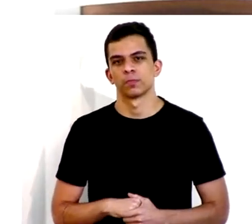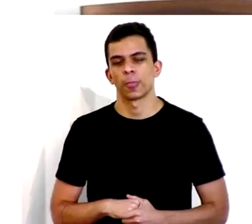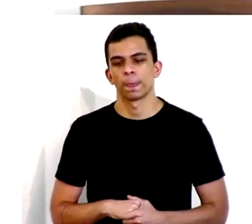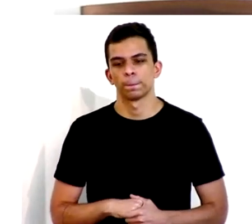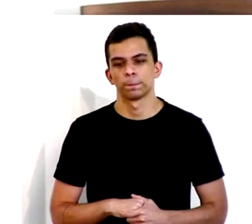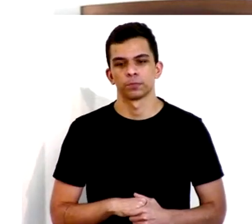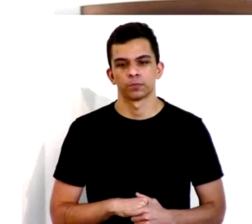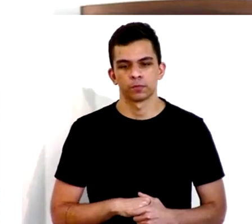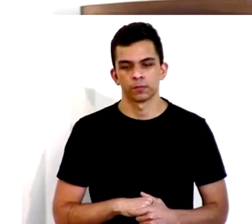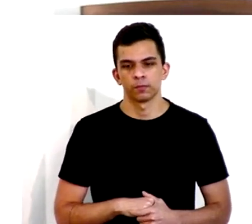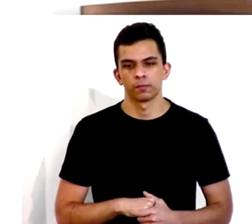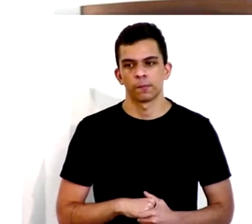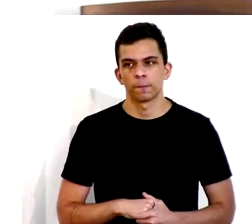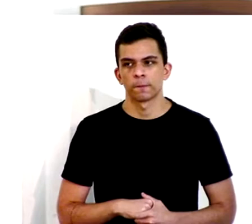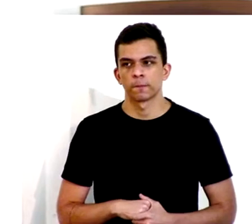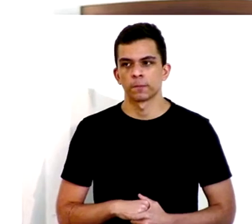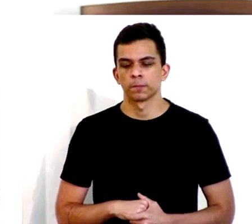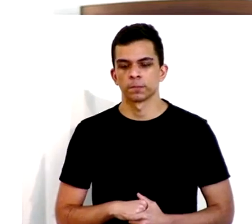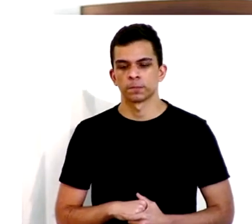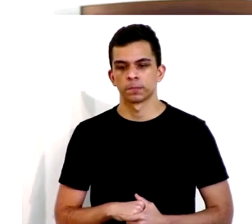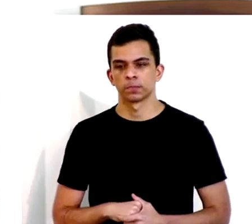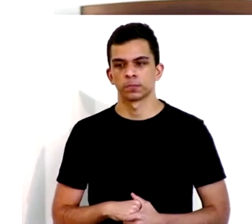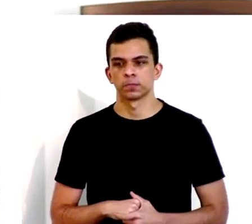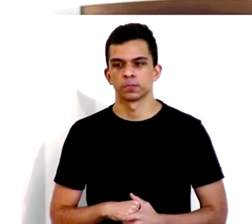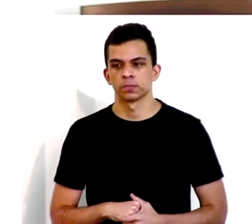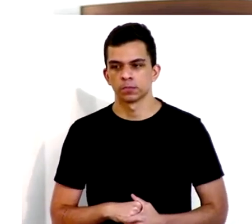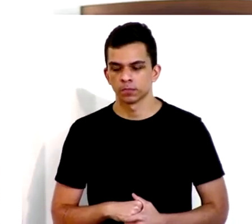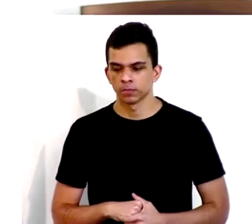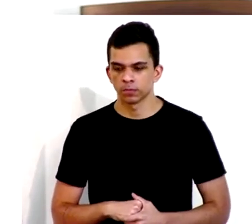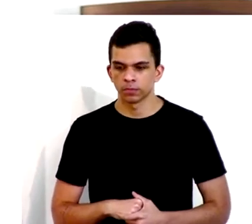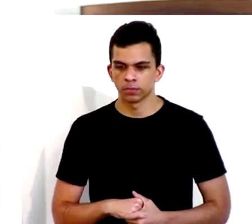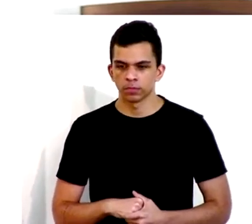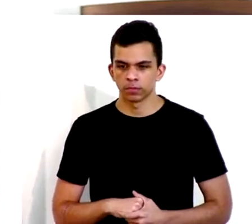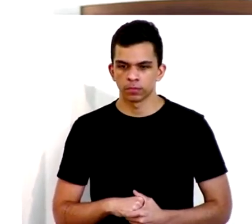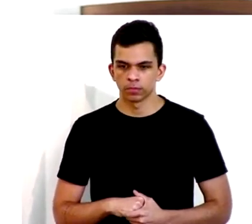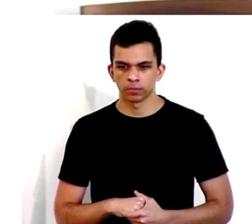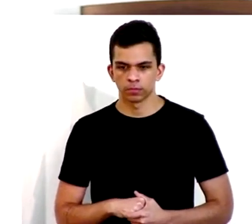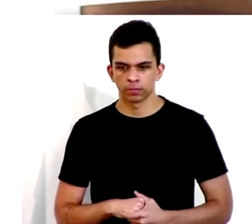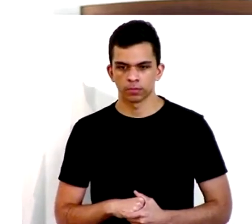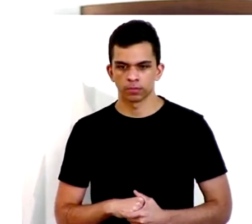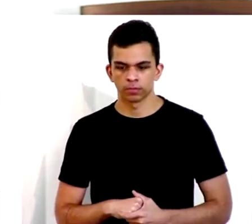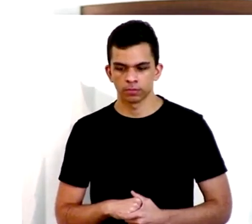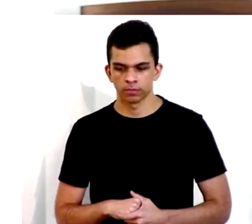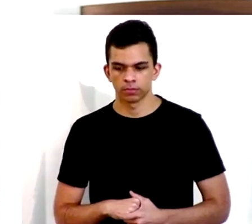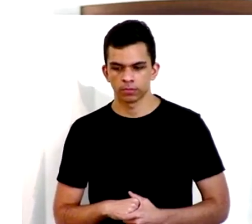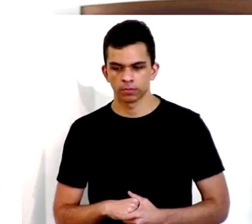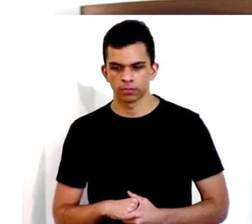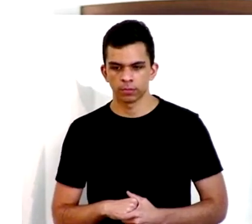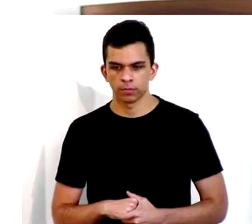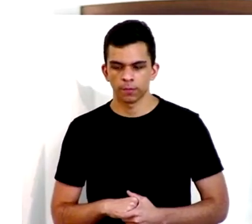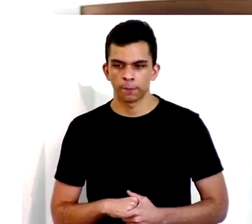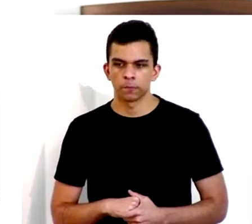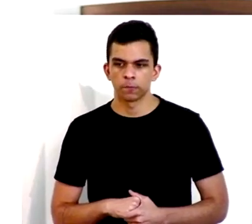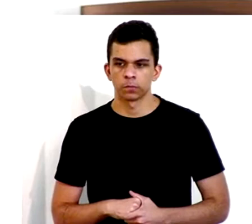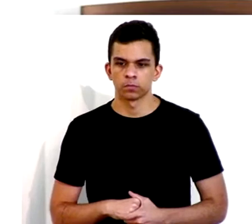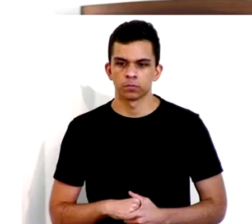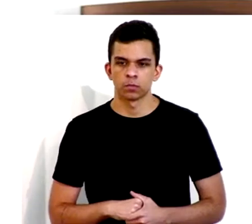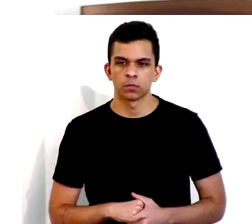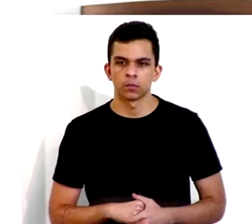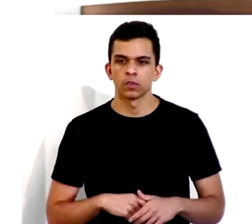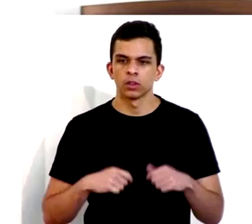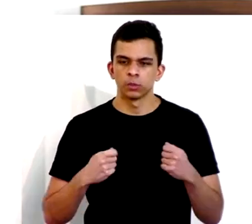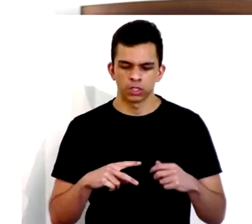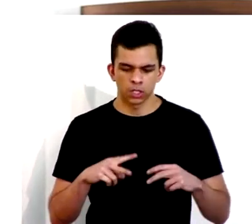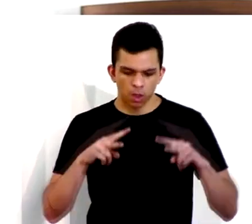Você é imitador de Deus? Diante de toda a sua autoavaliação, de como você